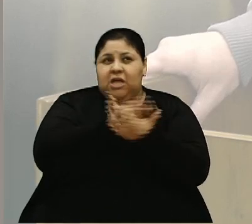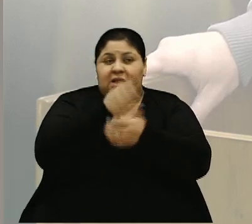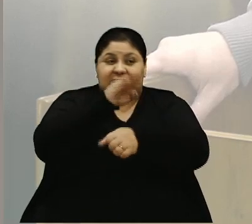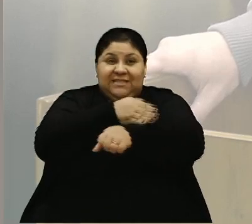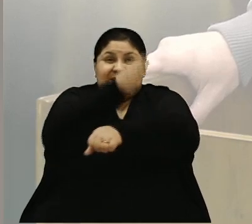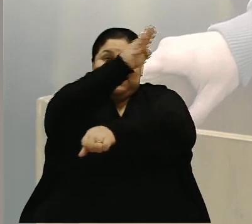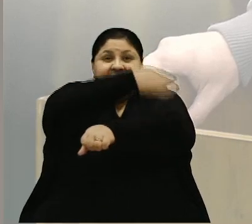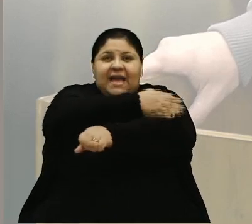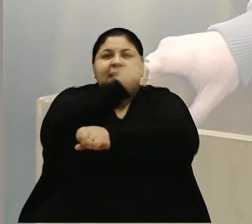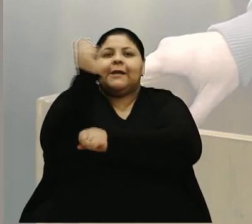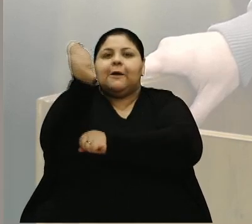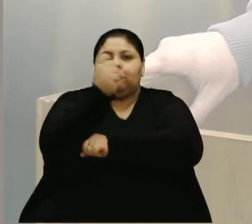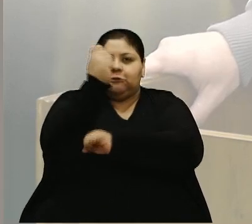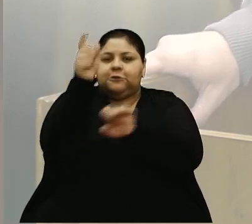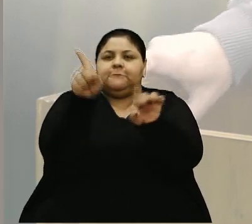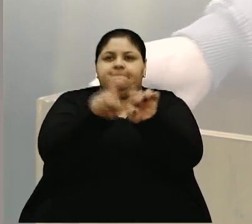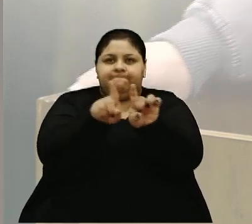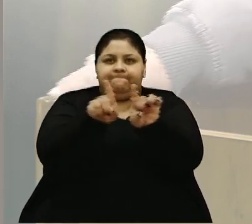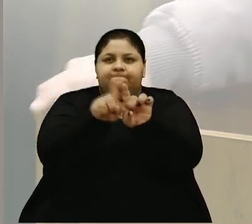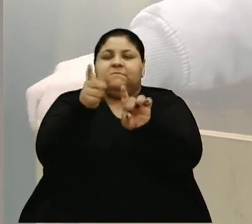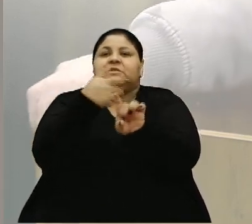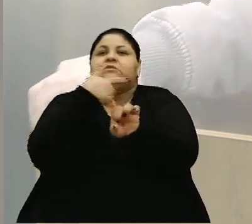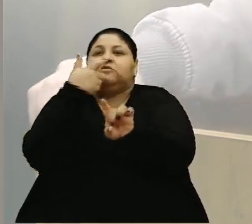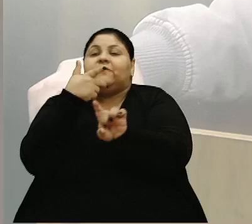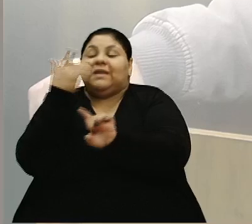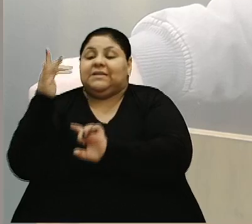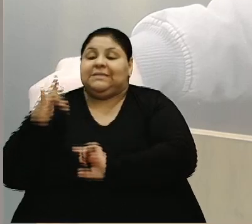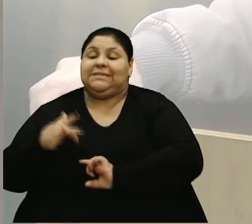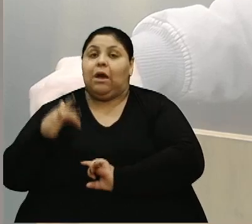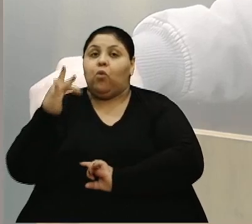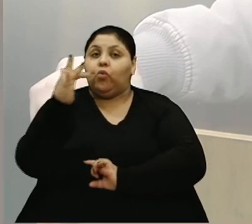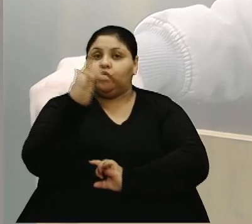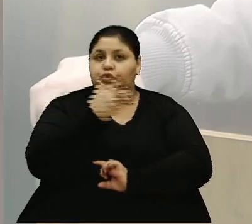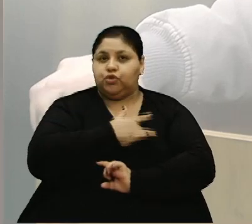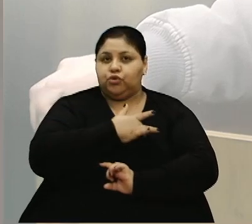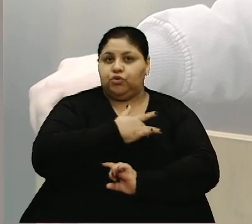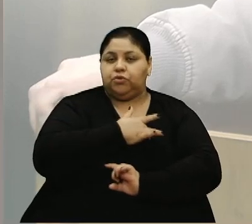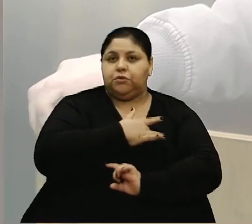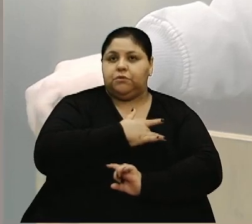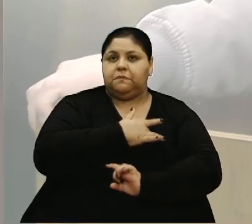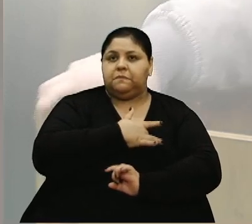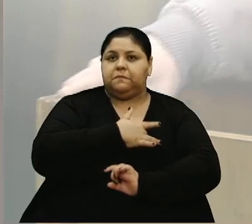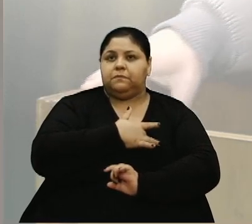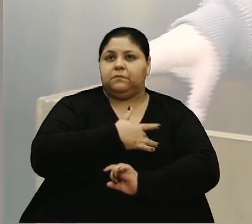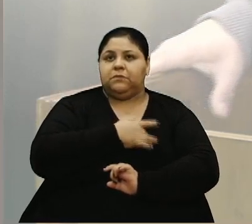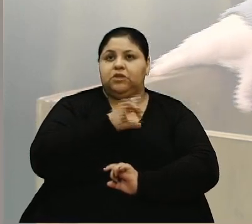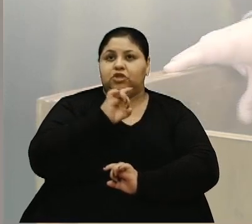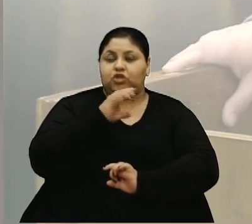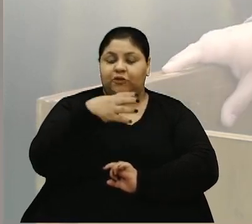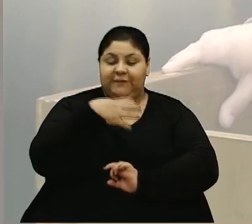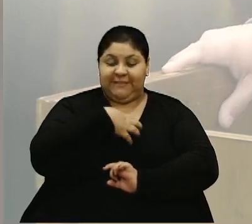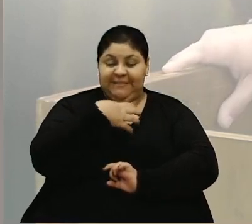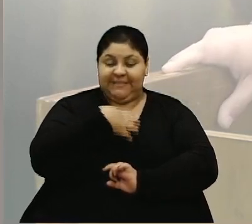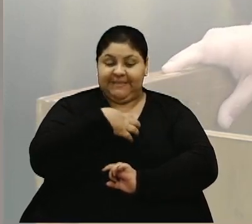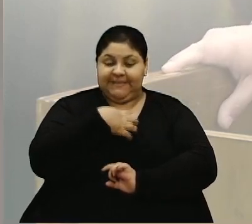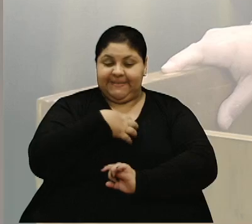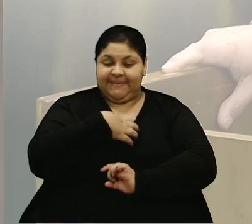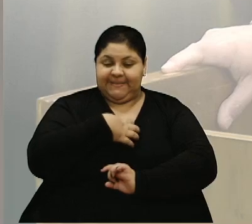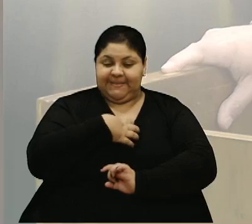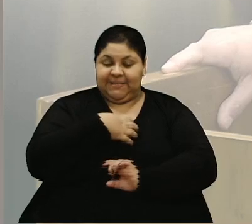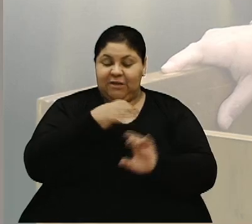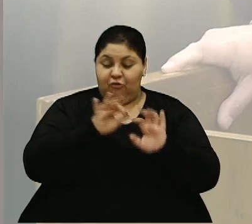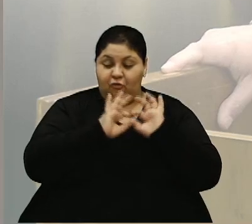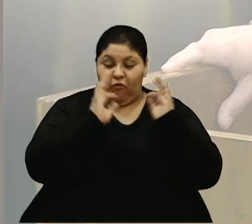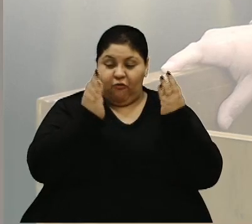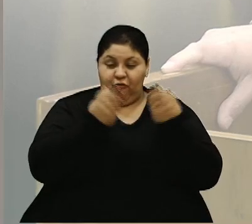Gaúcha, porque quando fala-se de saúde, é algo que só quem sente na pele, o familiar